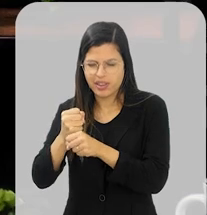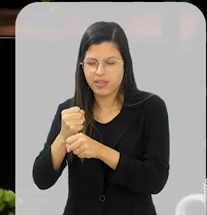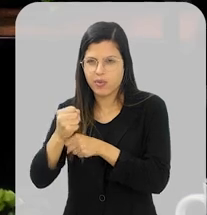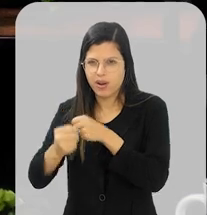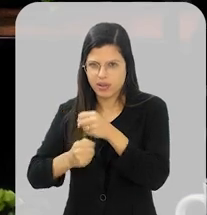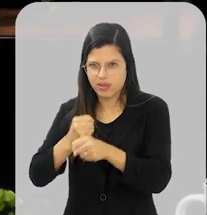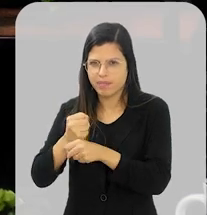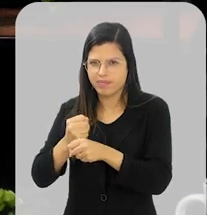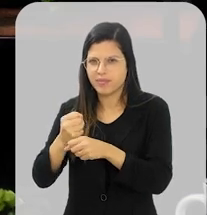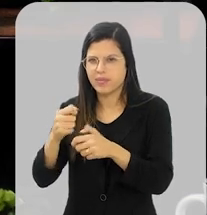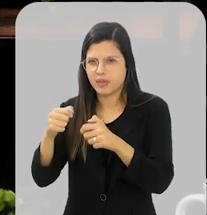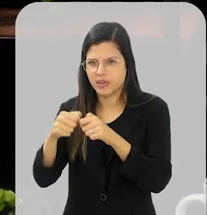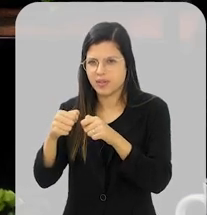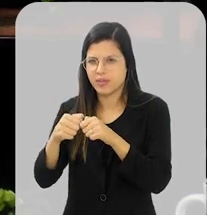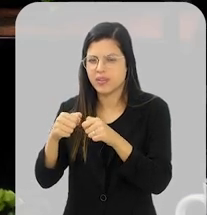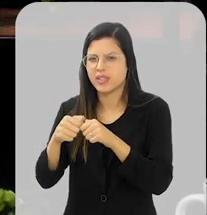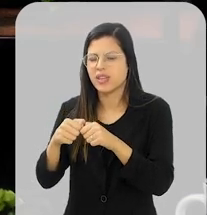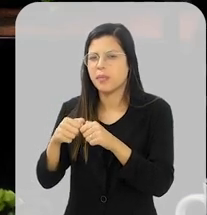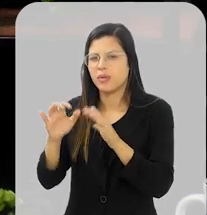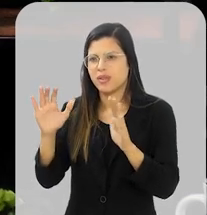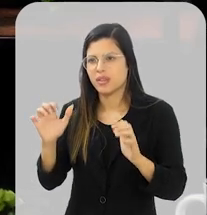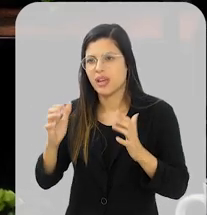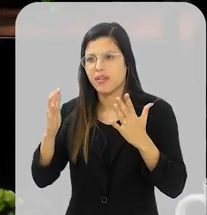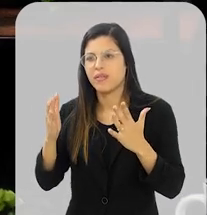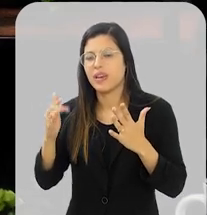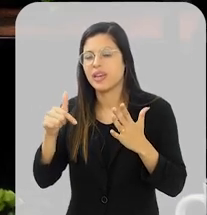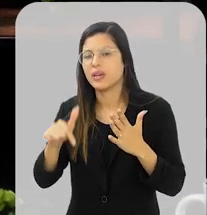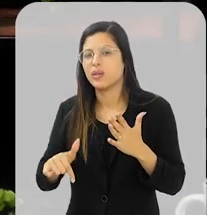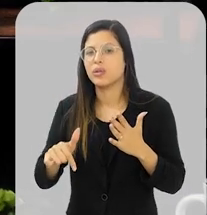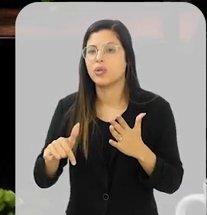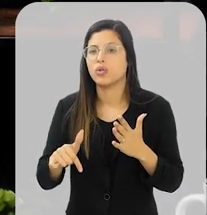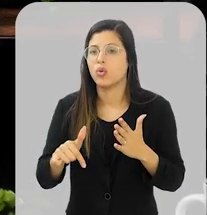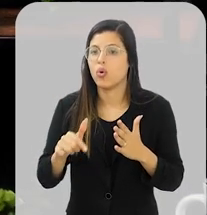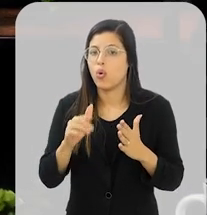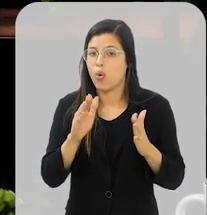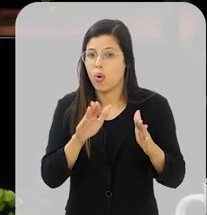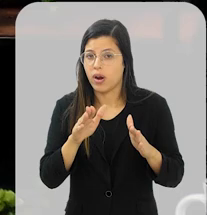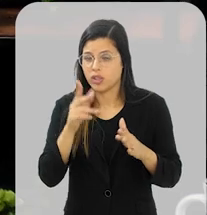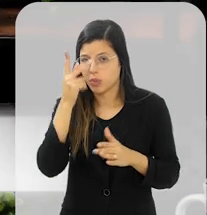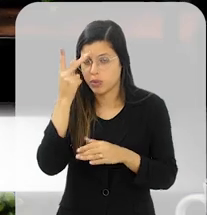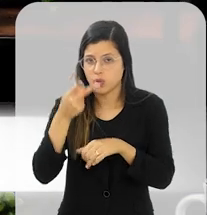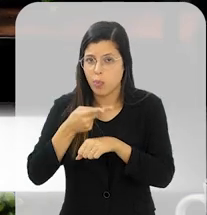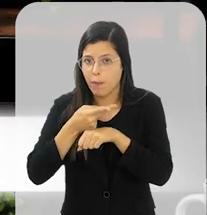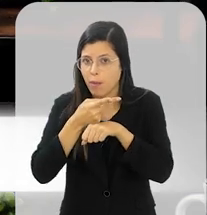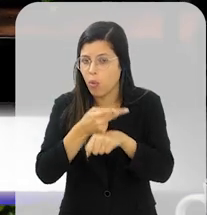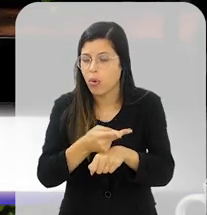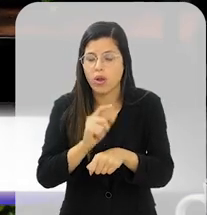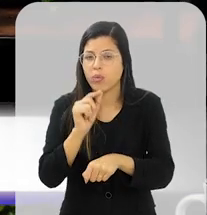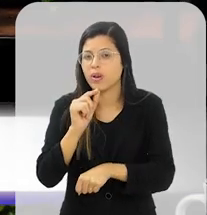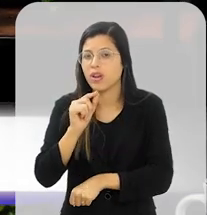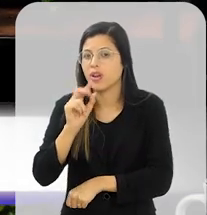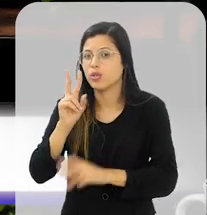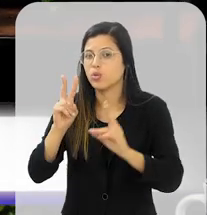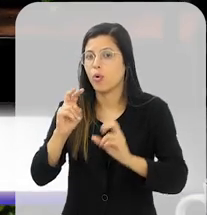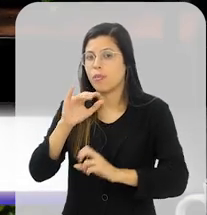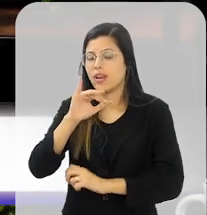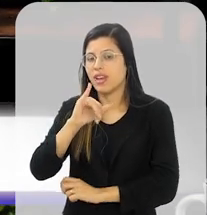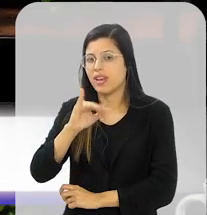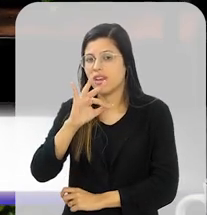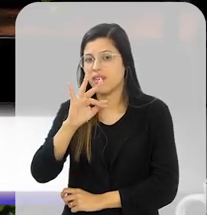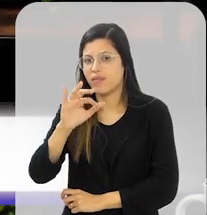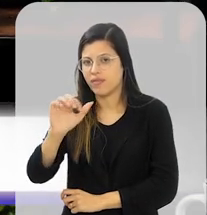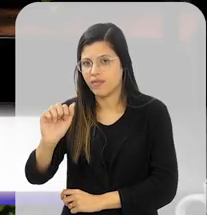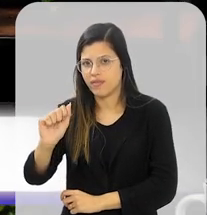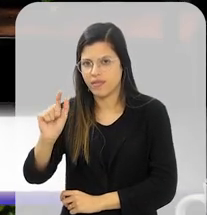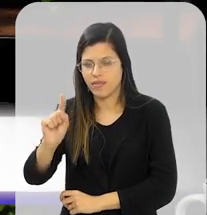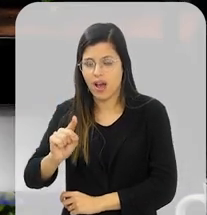edição, é um assunto que foi muito consumido lá no stand, foi sobre Ifá. A